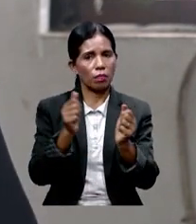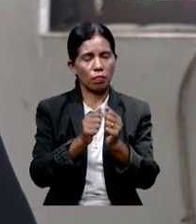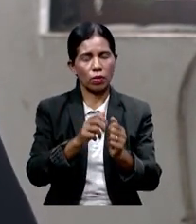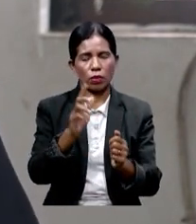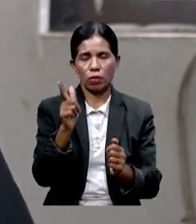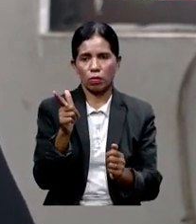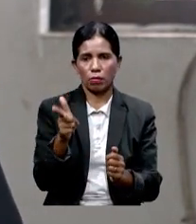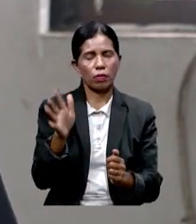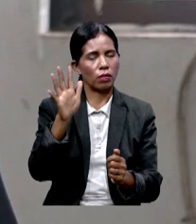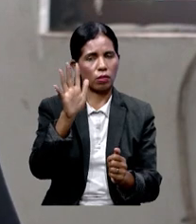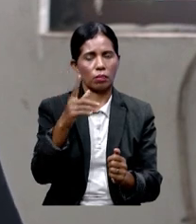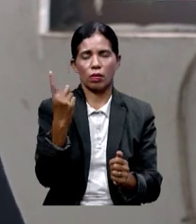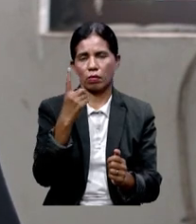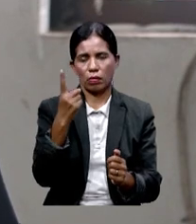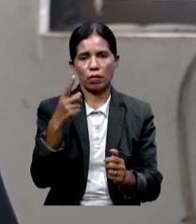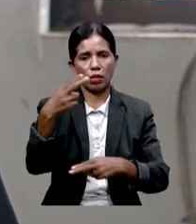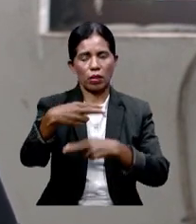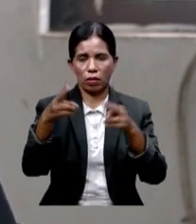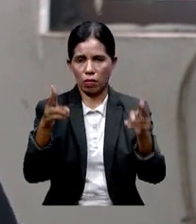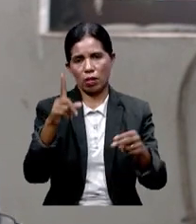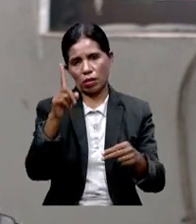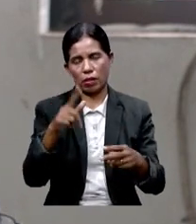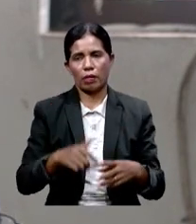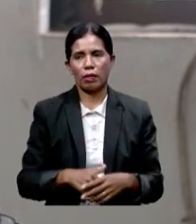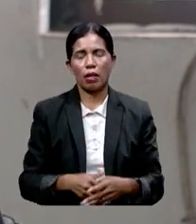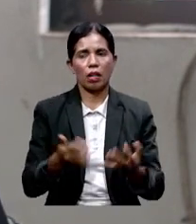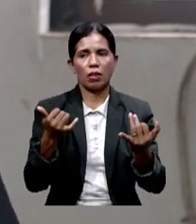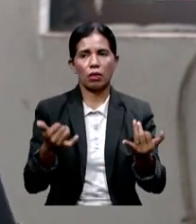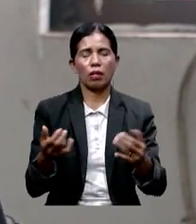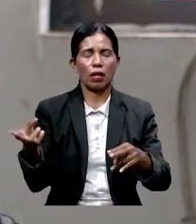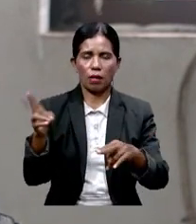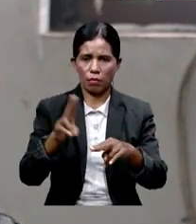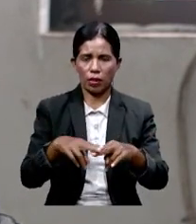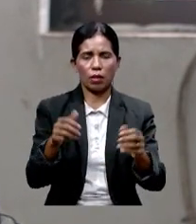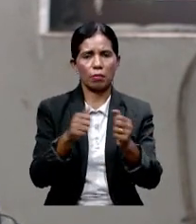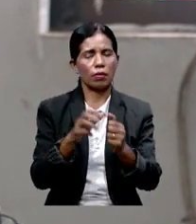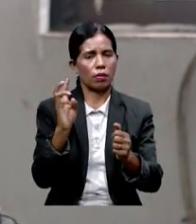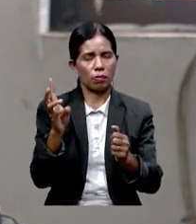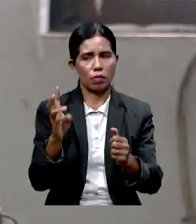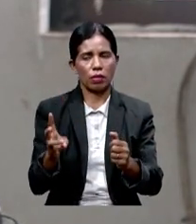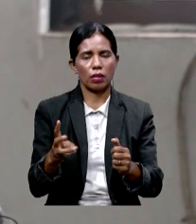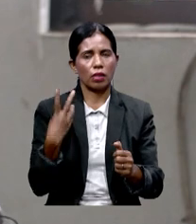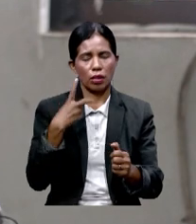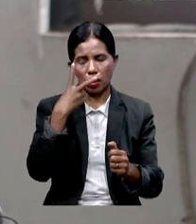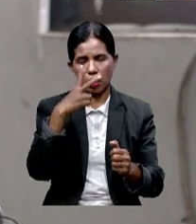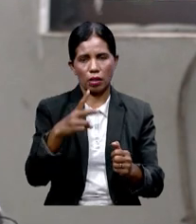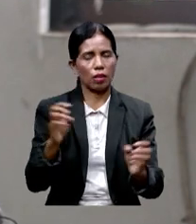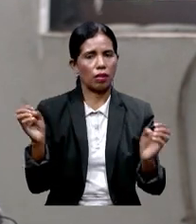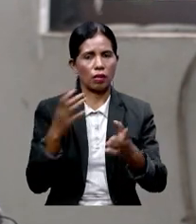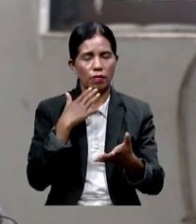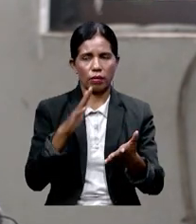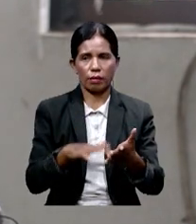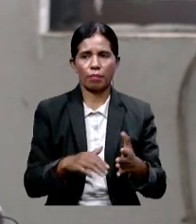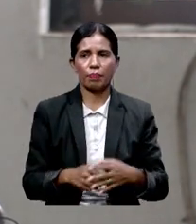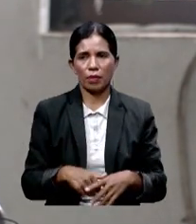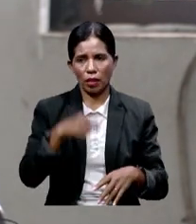lui. 45, la salaiva. Ma se ancora io non mi arriva per dare l'ansano. Che gli più lui, lui la salaiva. La